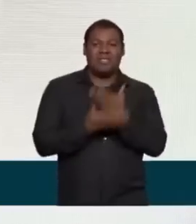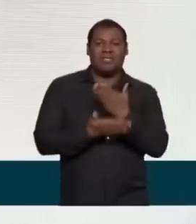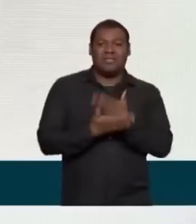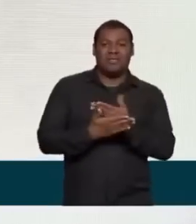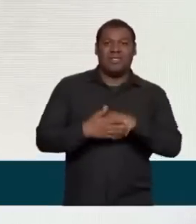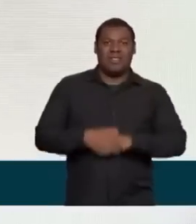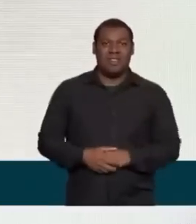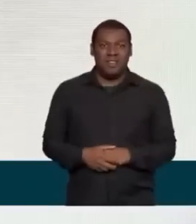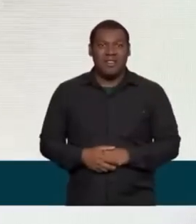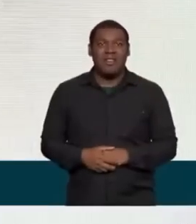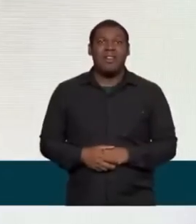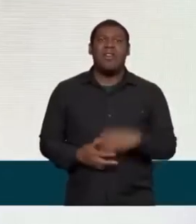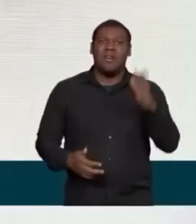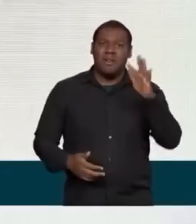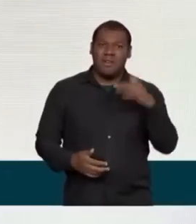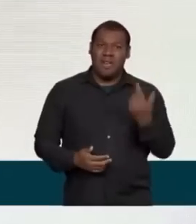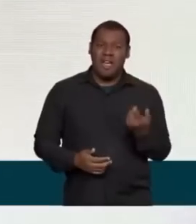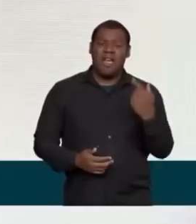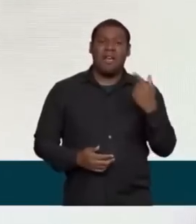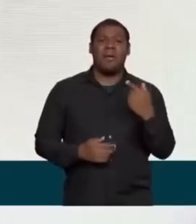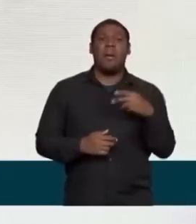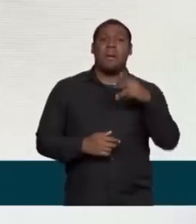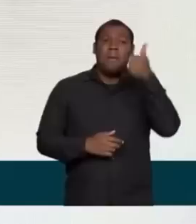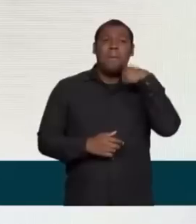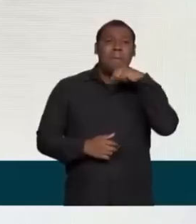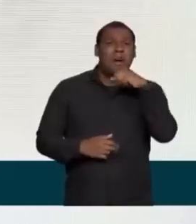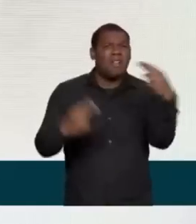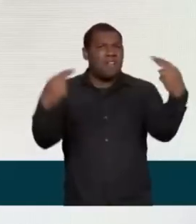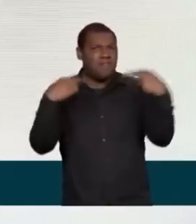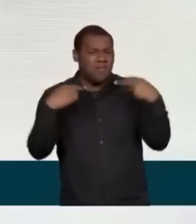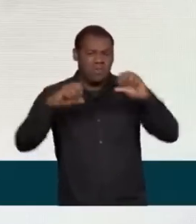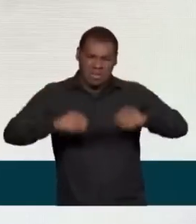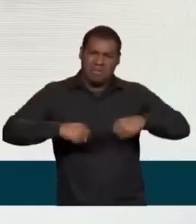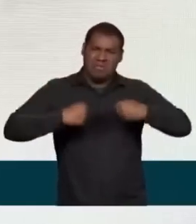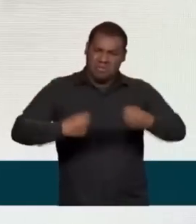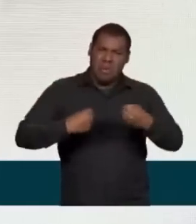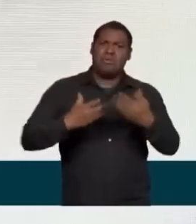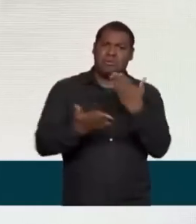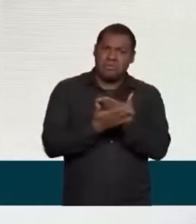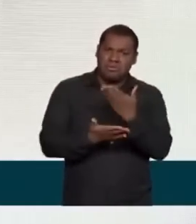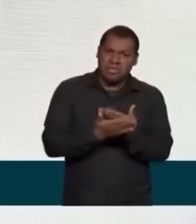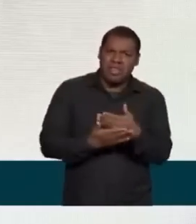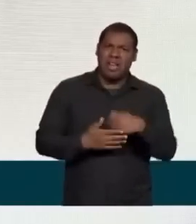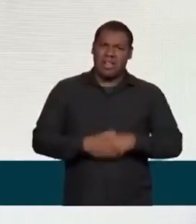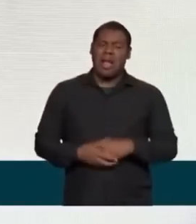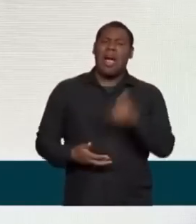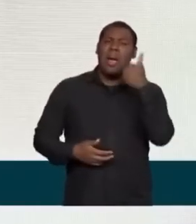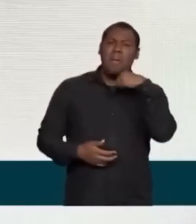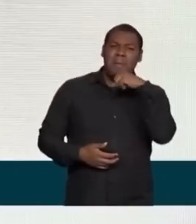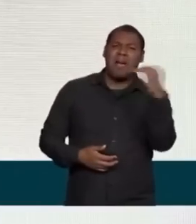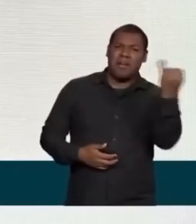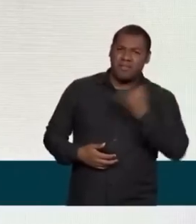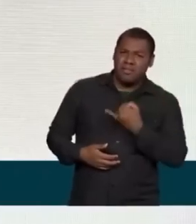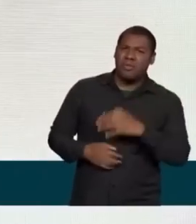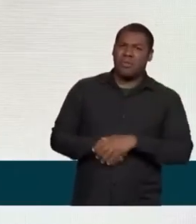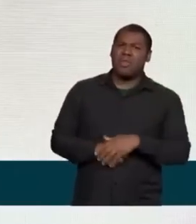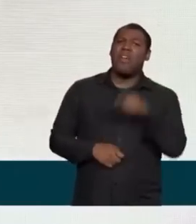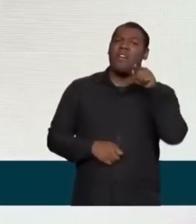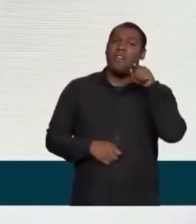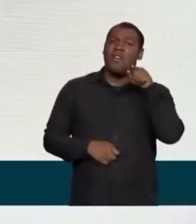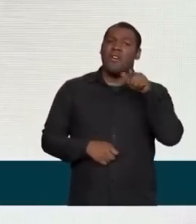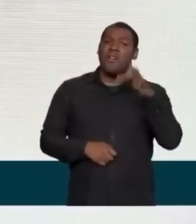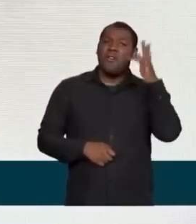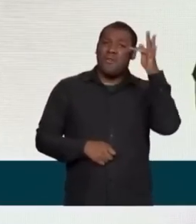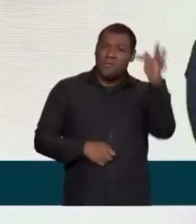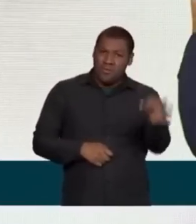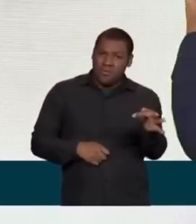dia, vendo como eu me dedicava aos estudos, mãe disse assim: "Minha filha, você é tão estudiosa, eu espero que um dia você se case